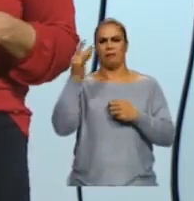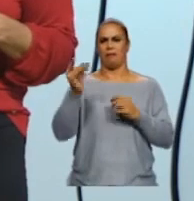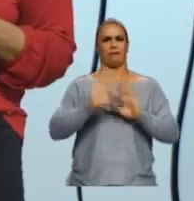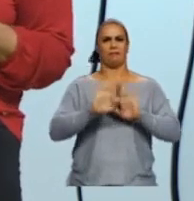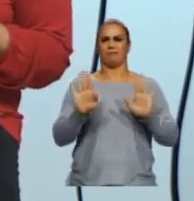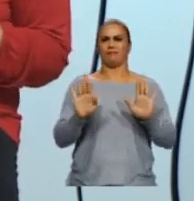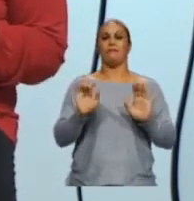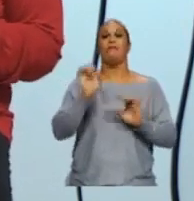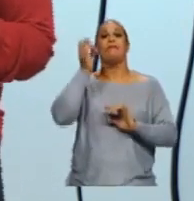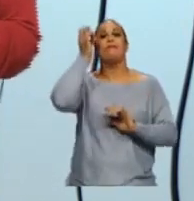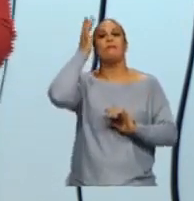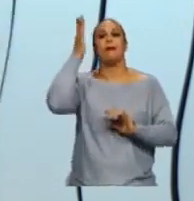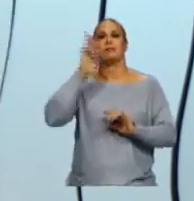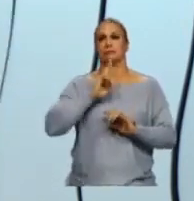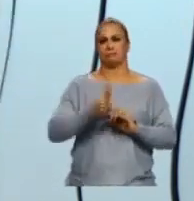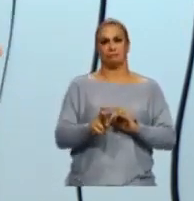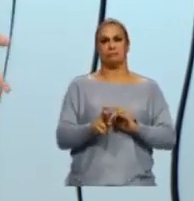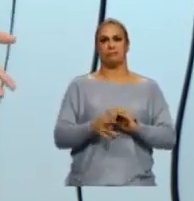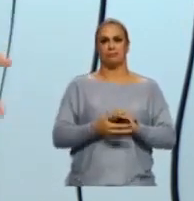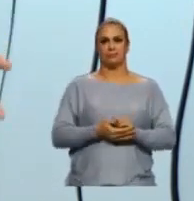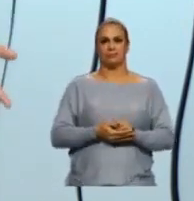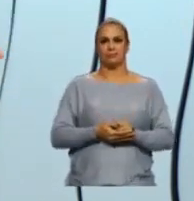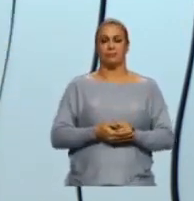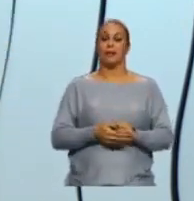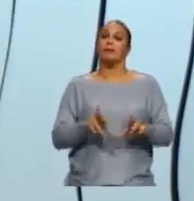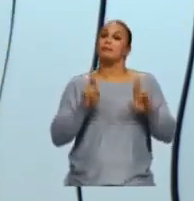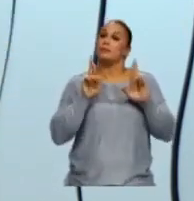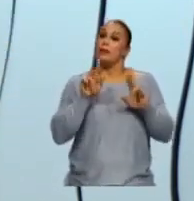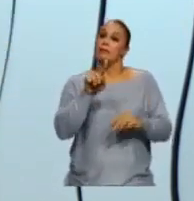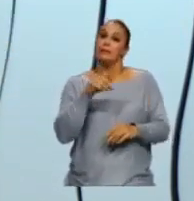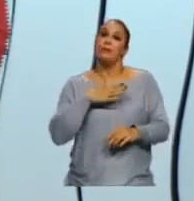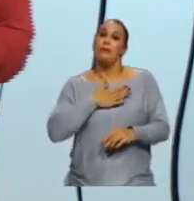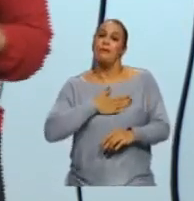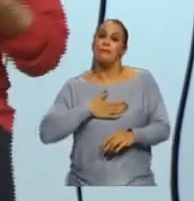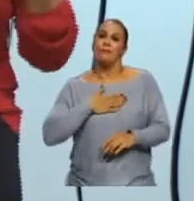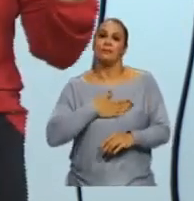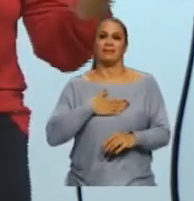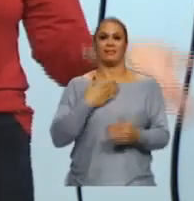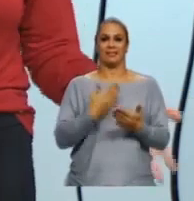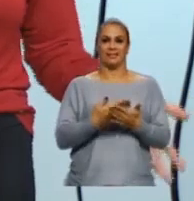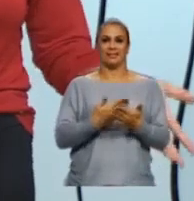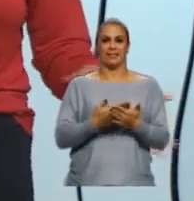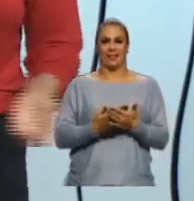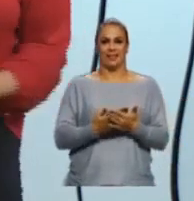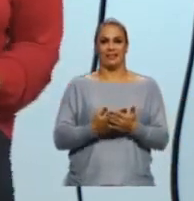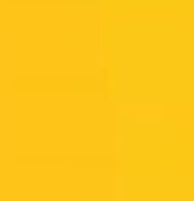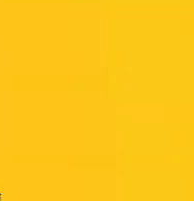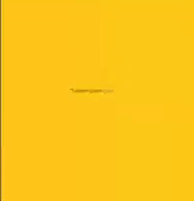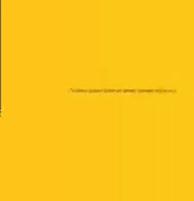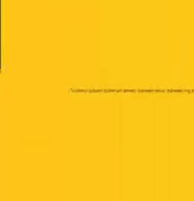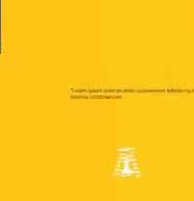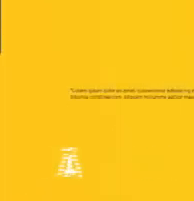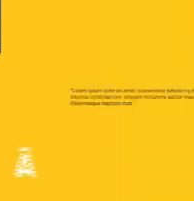as questões. Espero que você tenha gostado da aula e até a próxima.